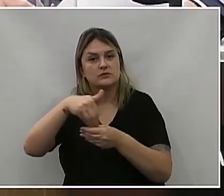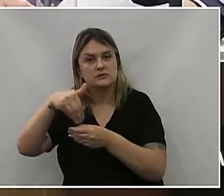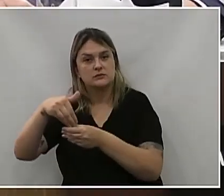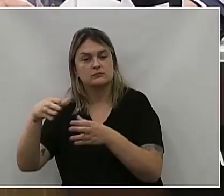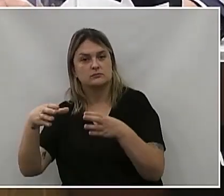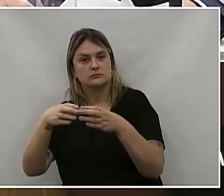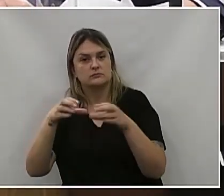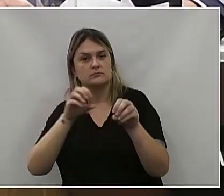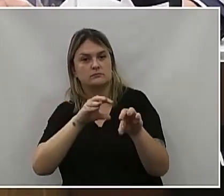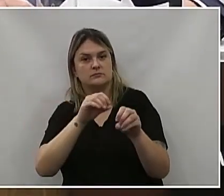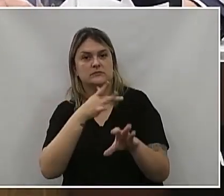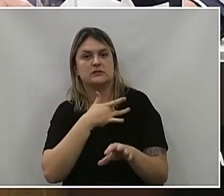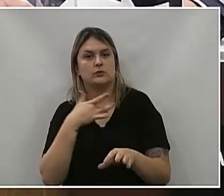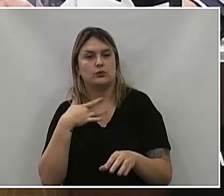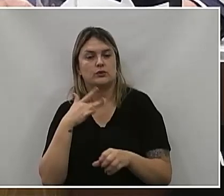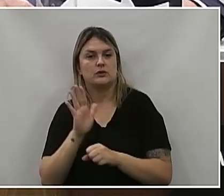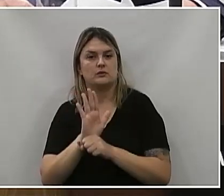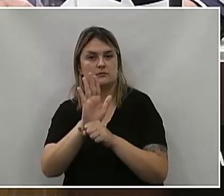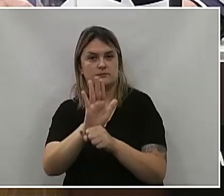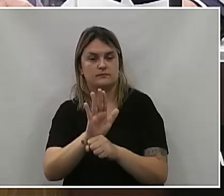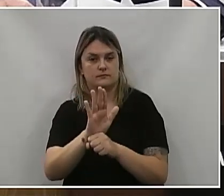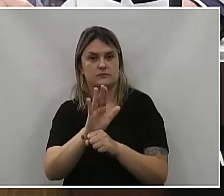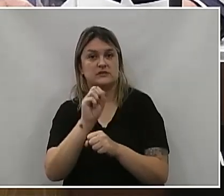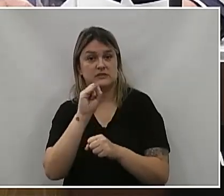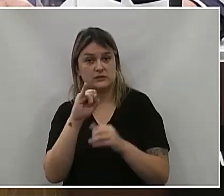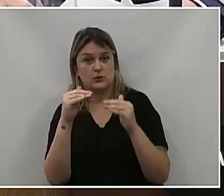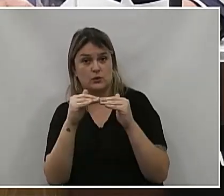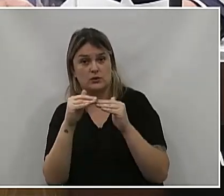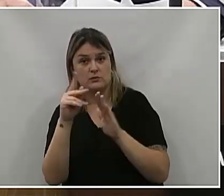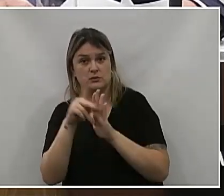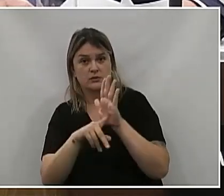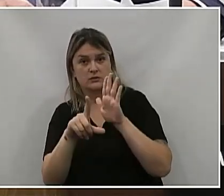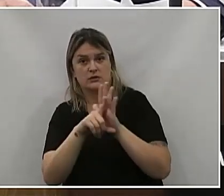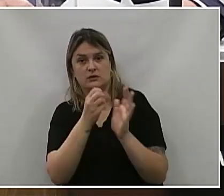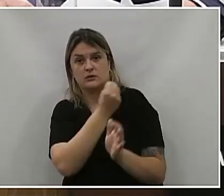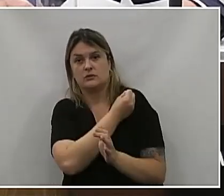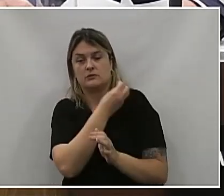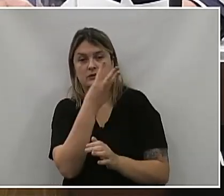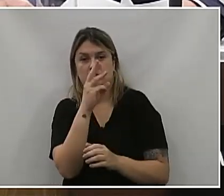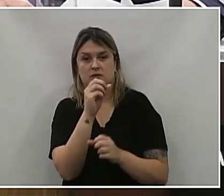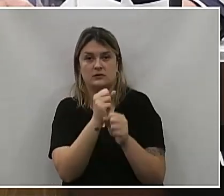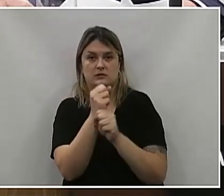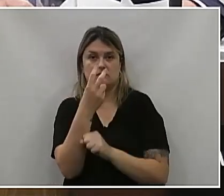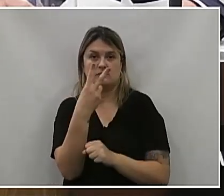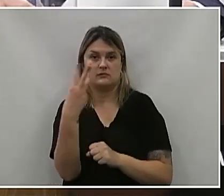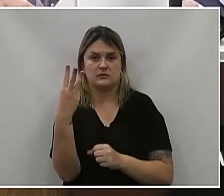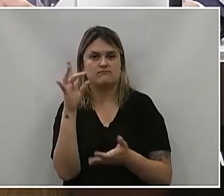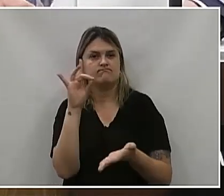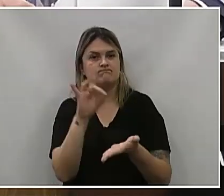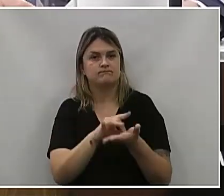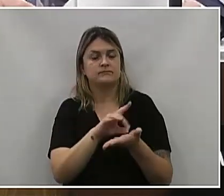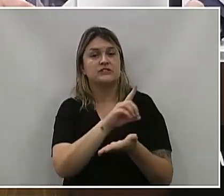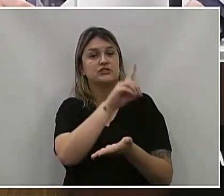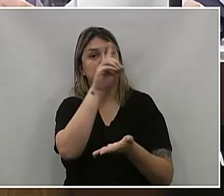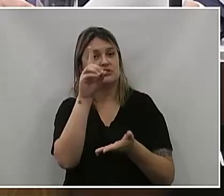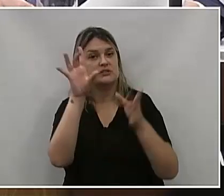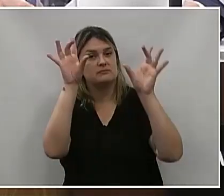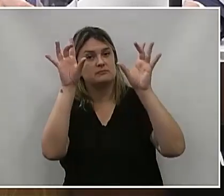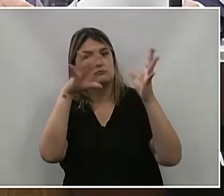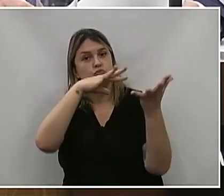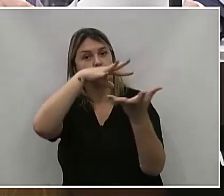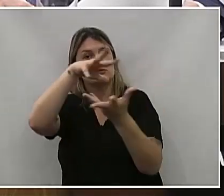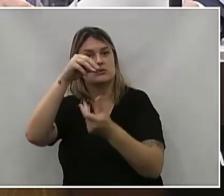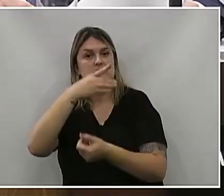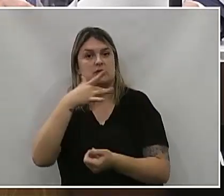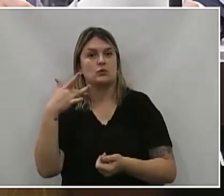fundamentado da Comissão de Educação, Saúde e Assistência, favorável ao projeto de lei ordinária número 30 de 2023, que institui o Dia Mundial